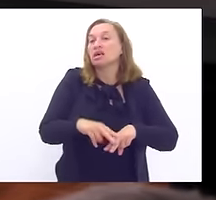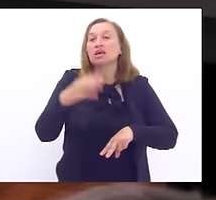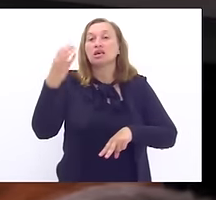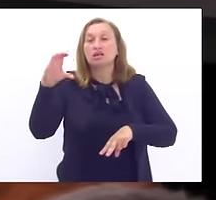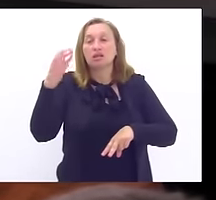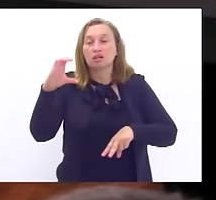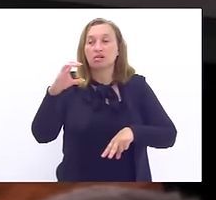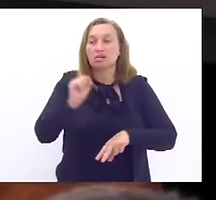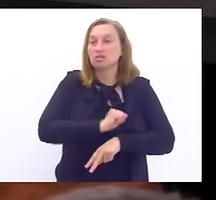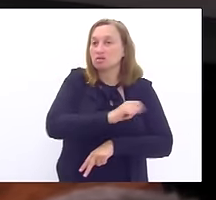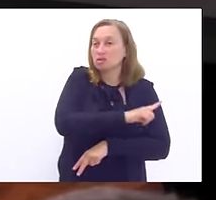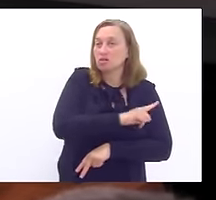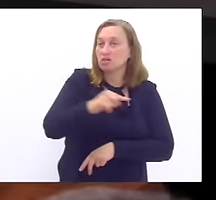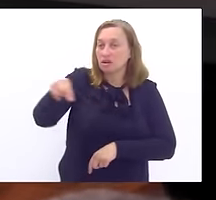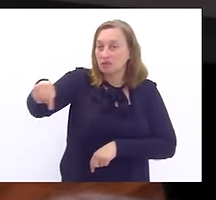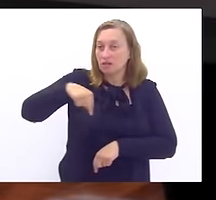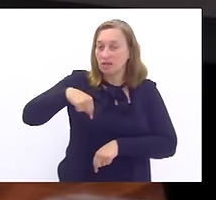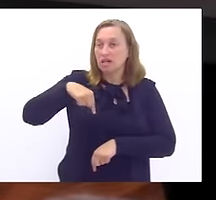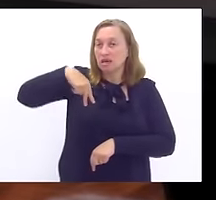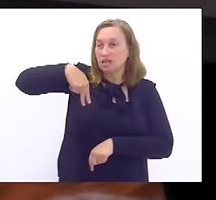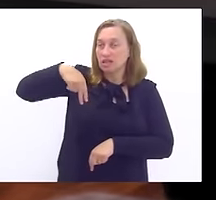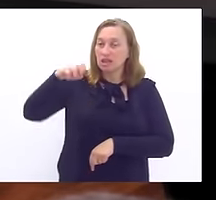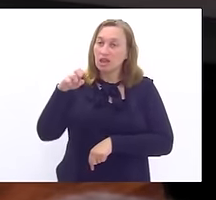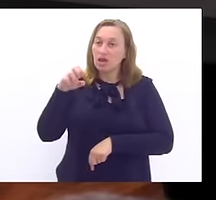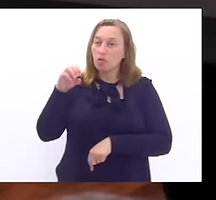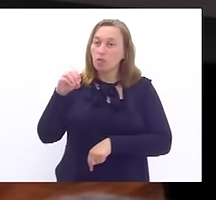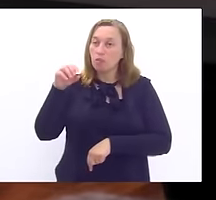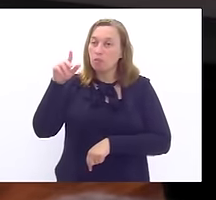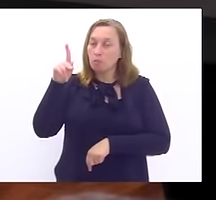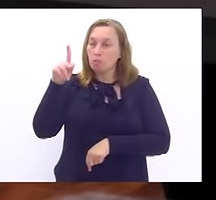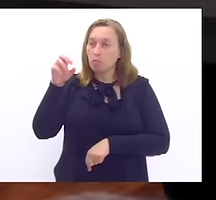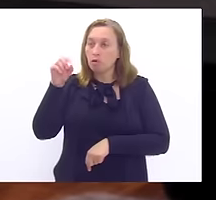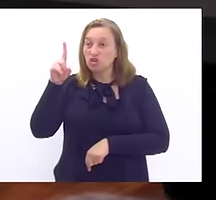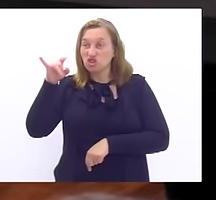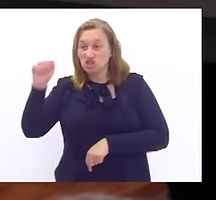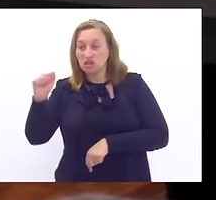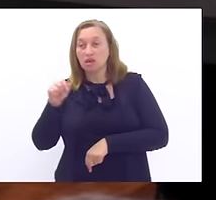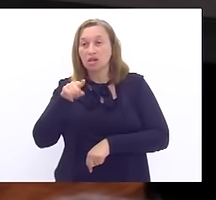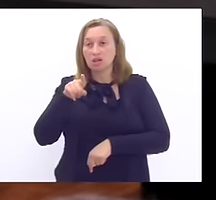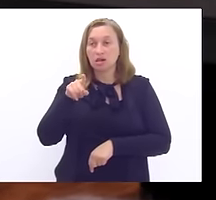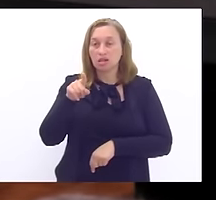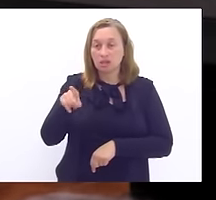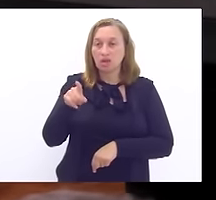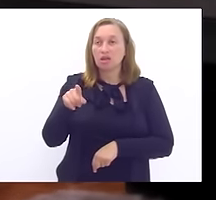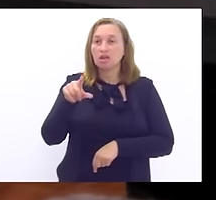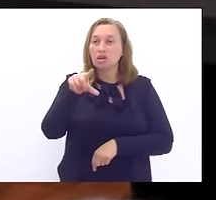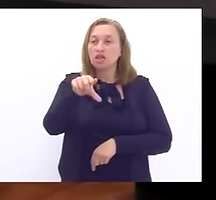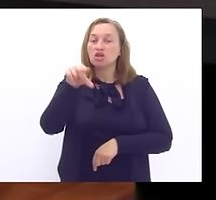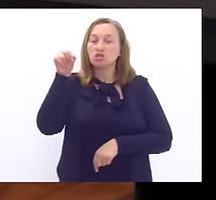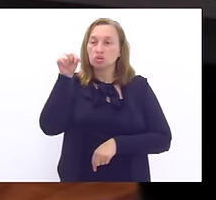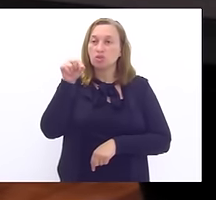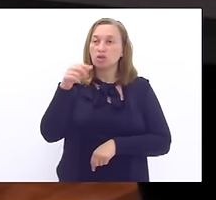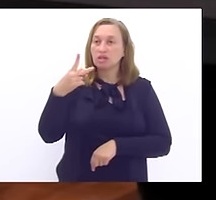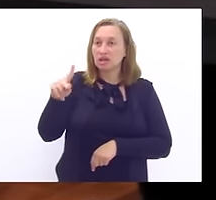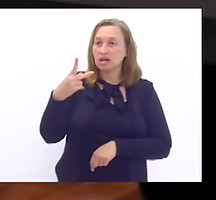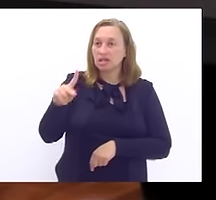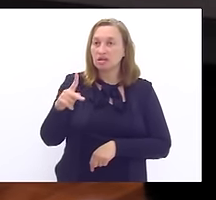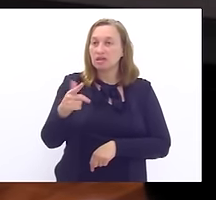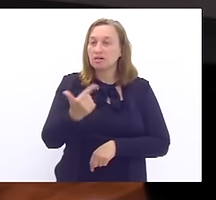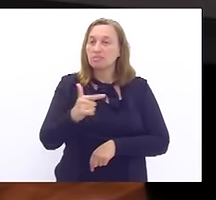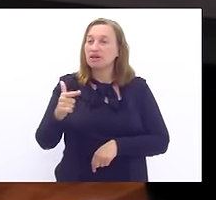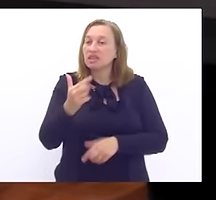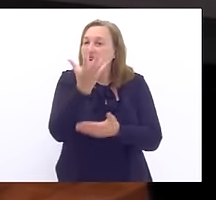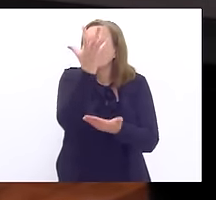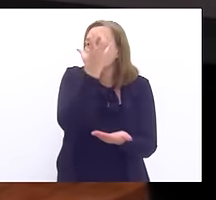Niterói São Gonçalo vem aqui para Leopoldina eles têm esse critério de regionalização mas não há isso